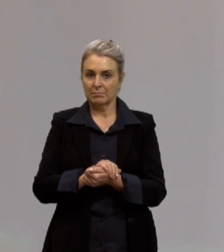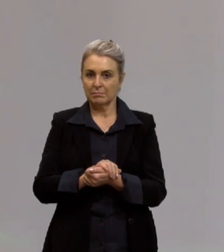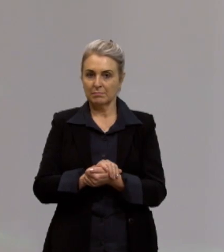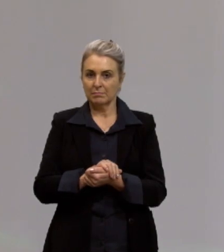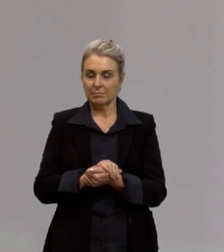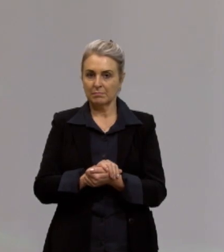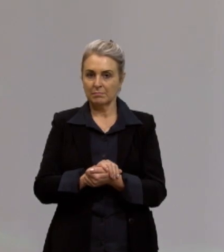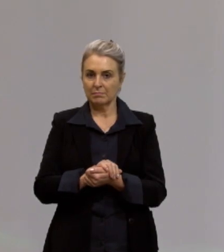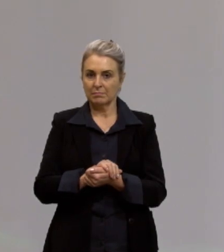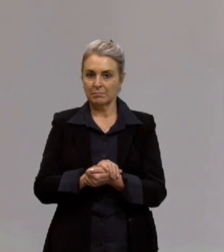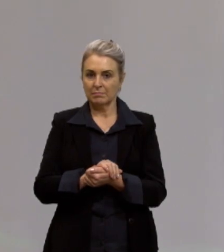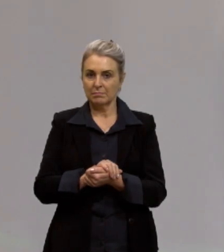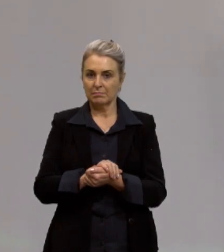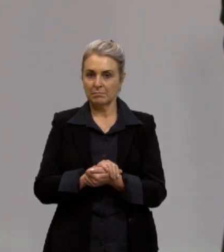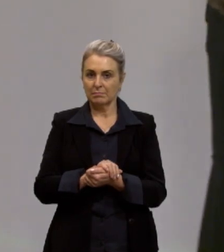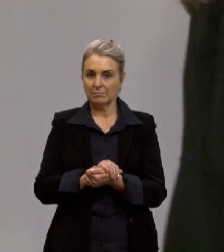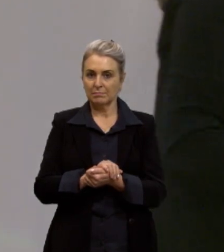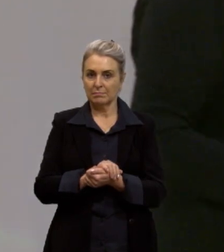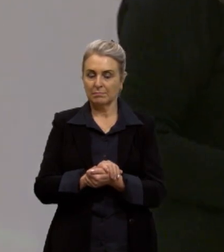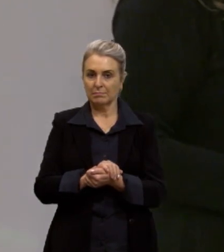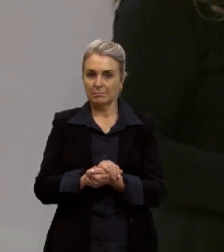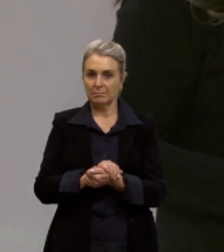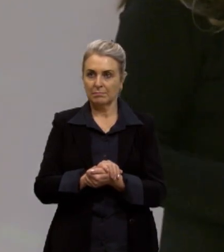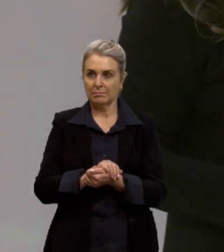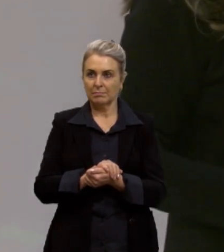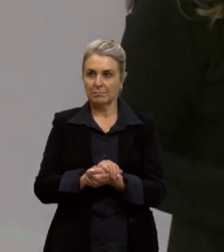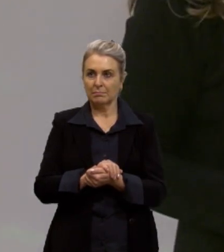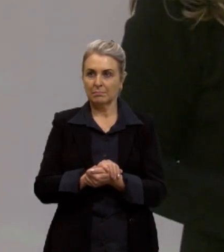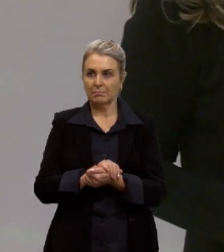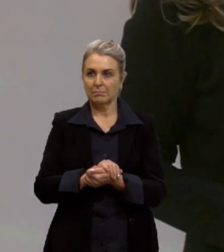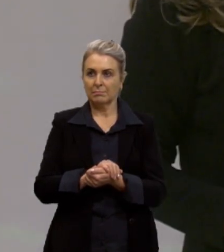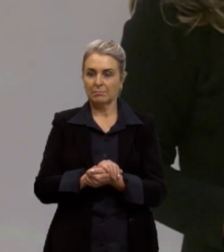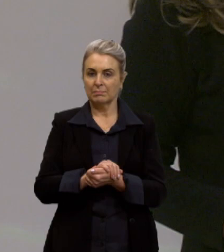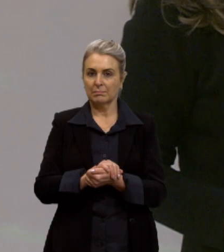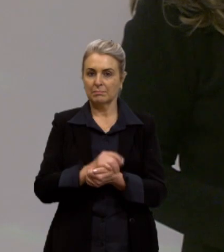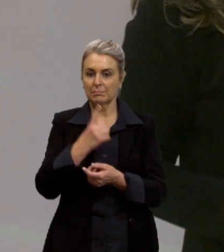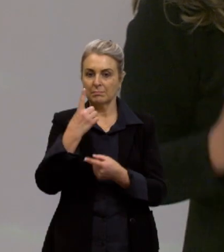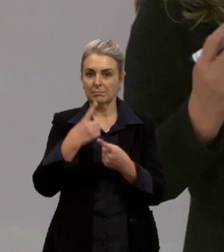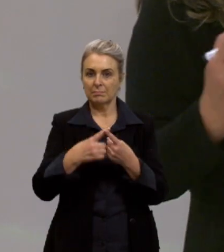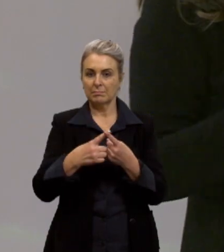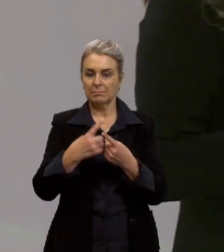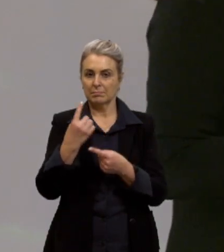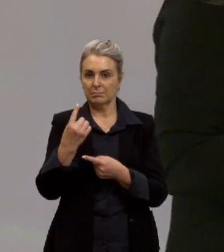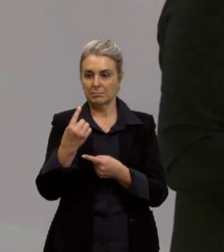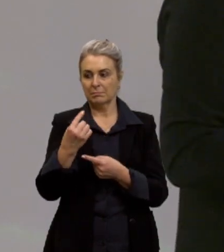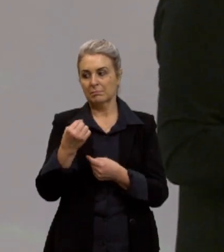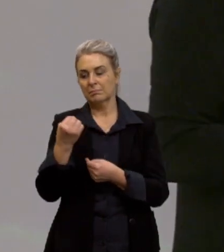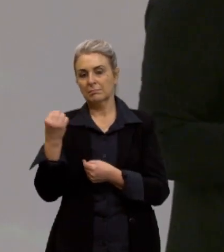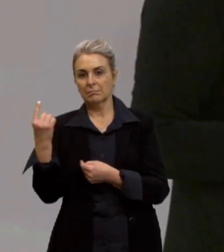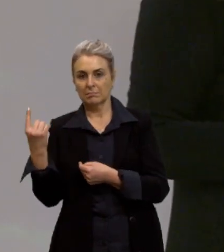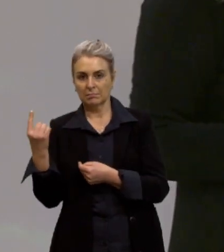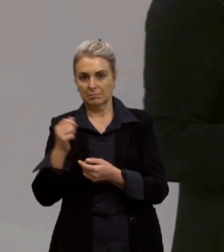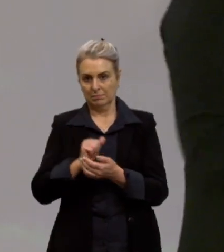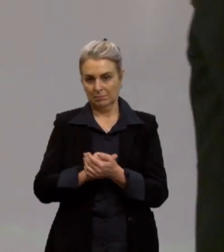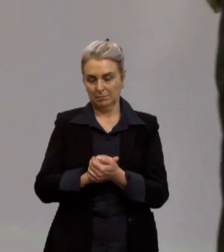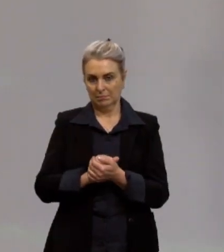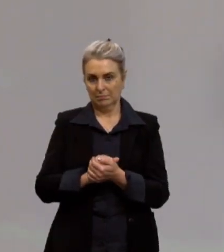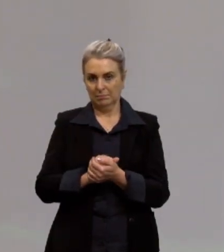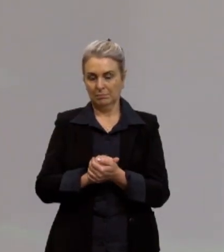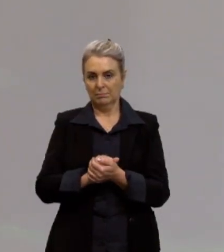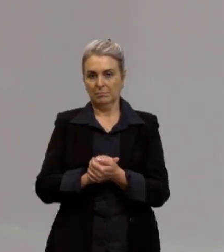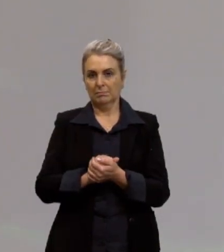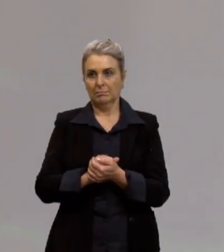Então, vamos lá. 1 vezes 1, É 1. Eu quero que seja